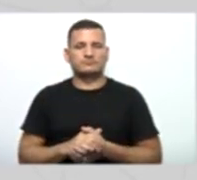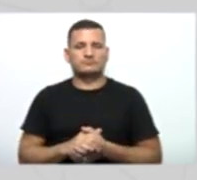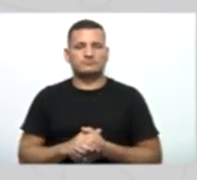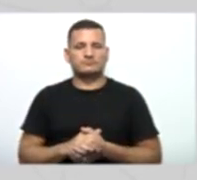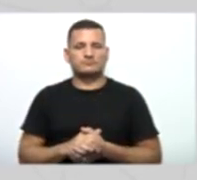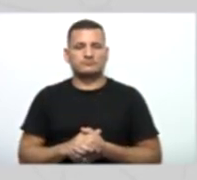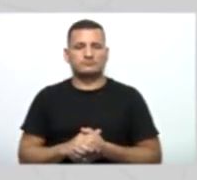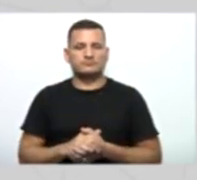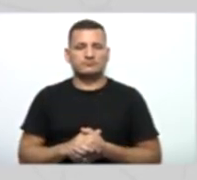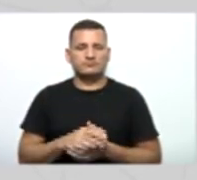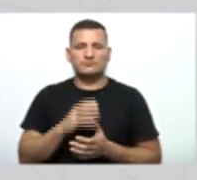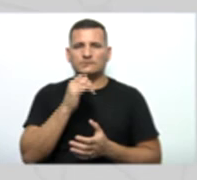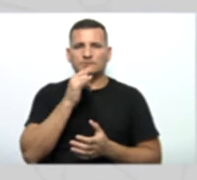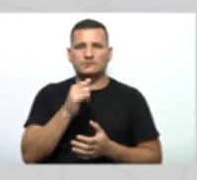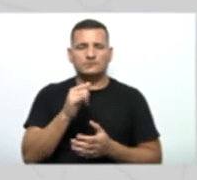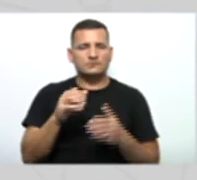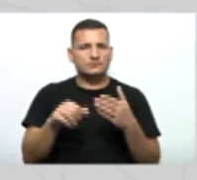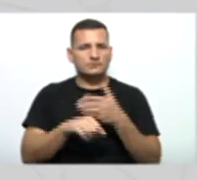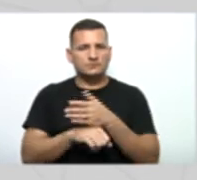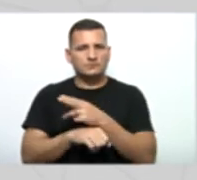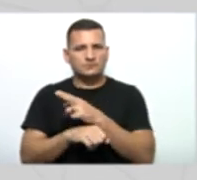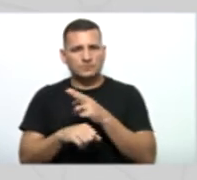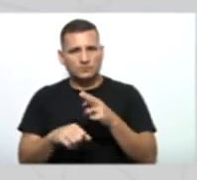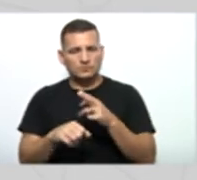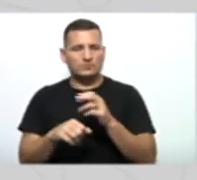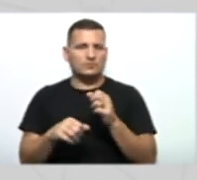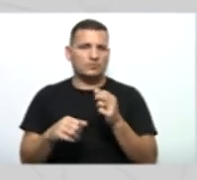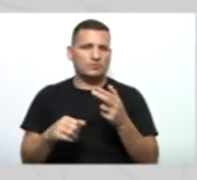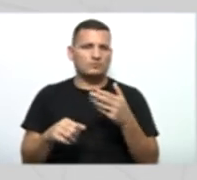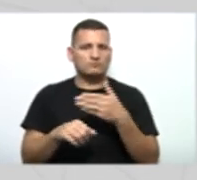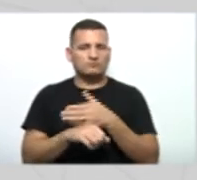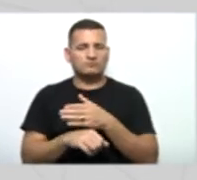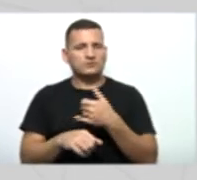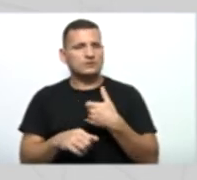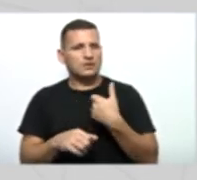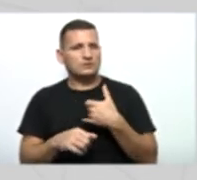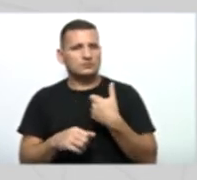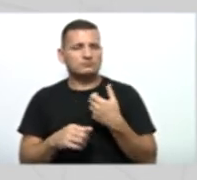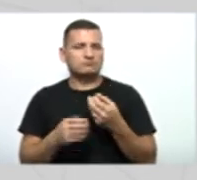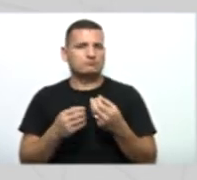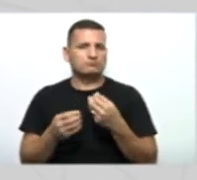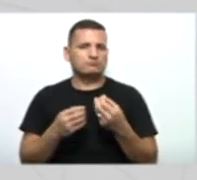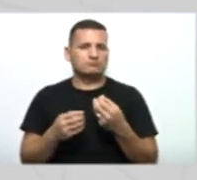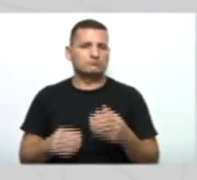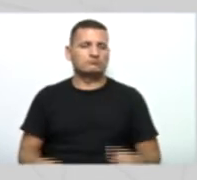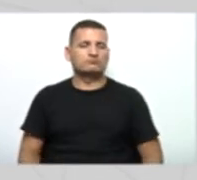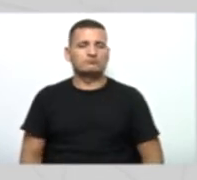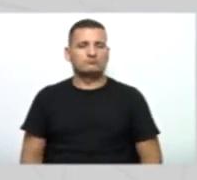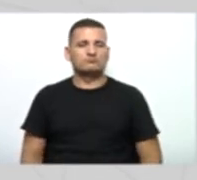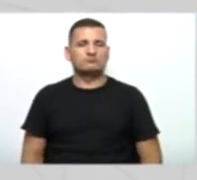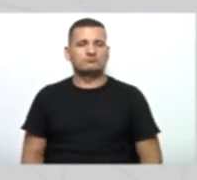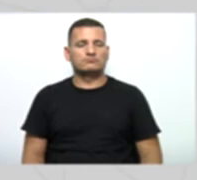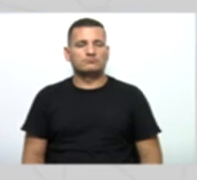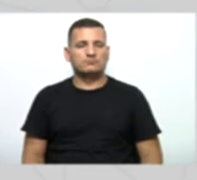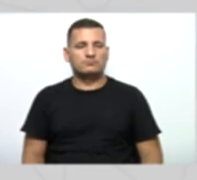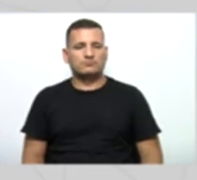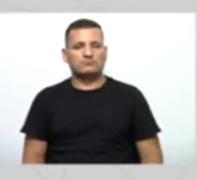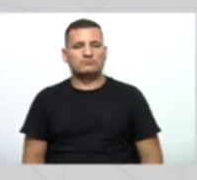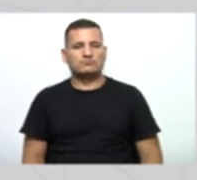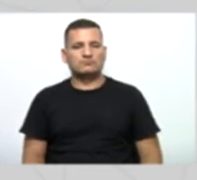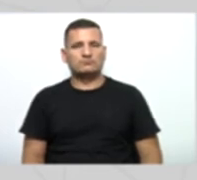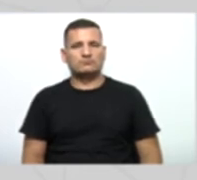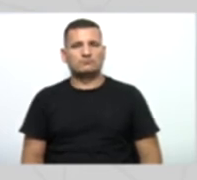acessar o atributo nome e o atributo idade sem a criação dos meus métodos de classe. Vamos